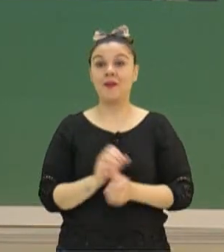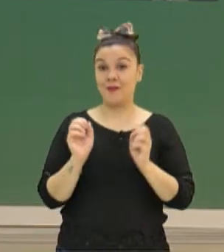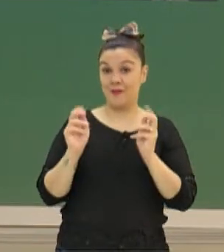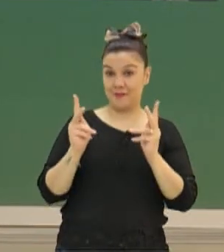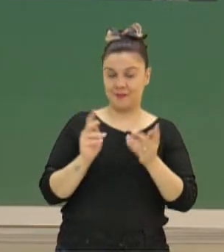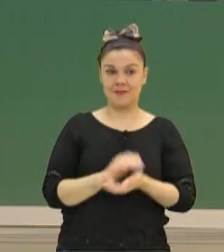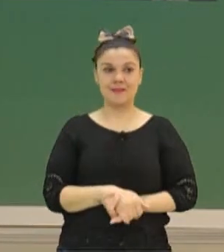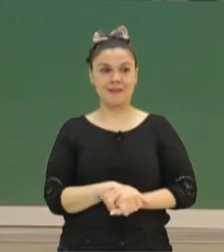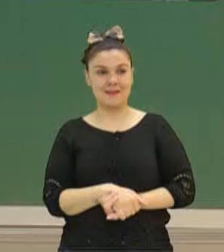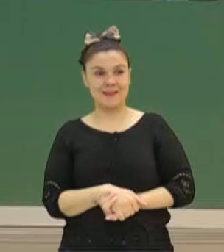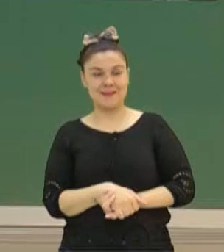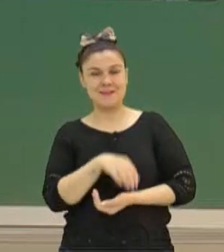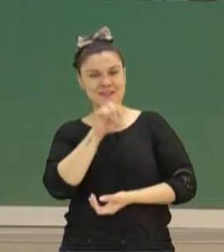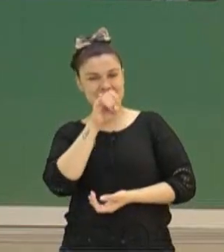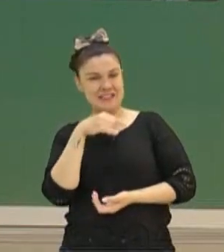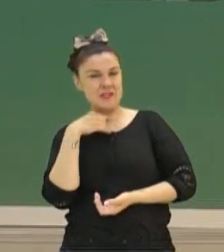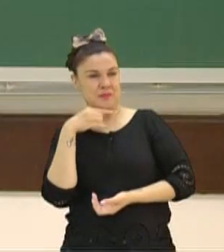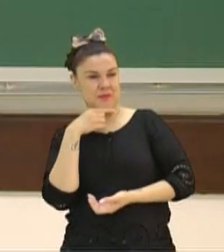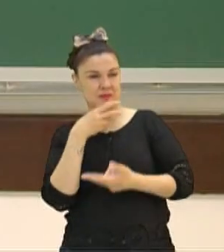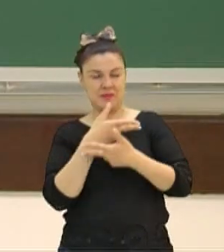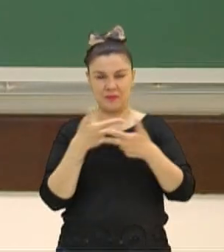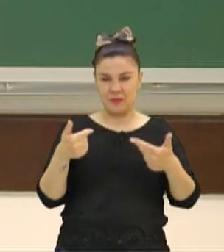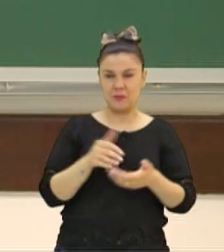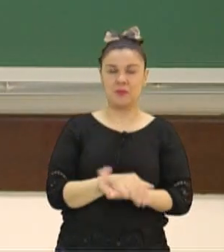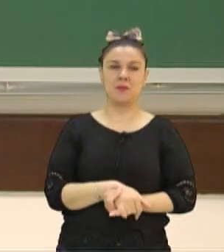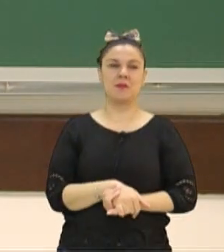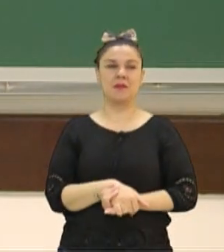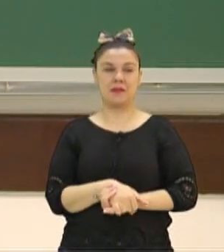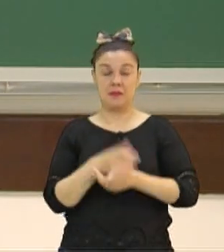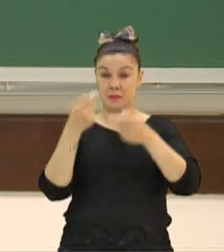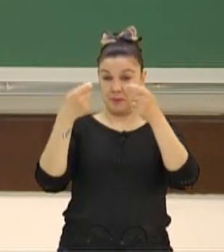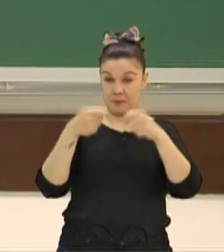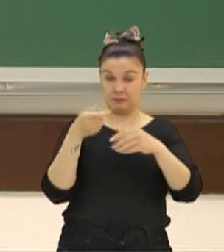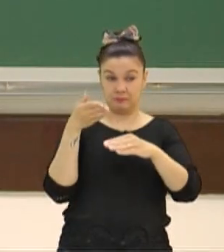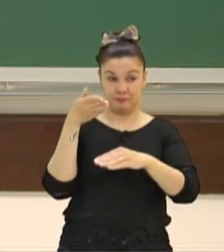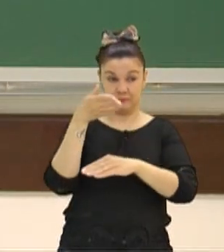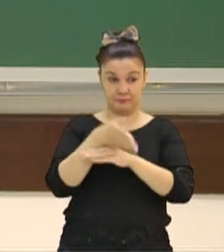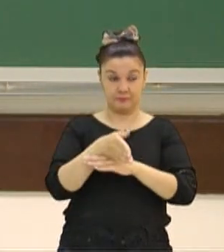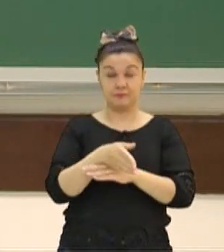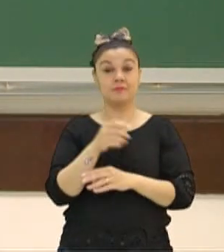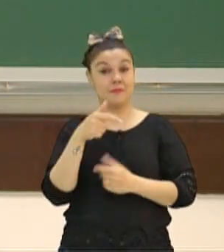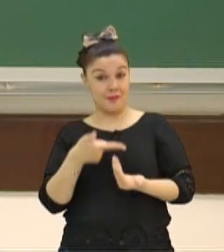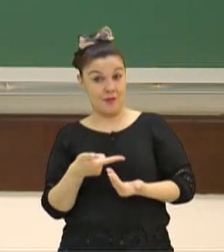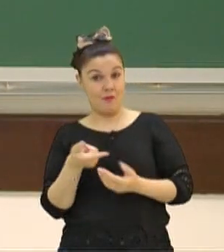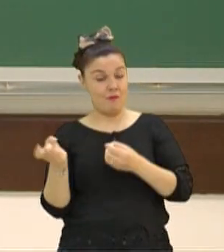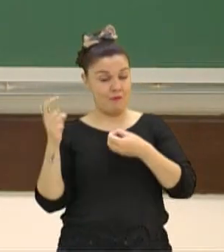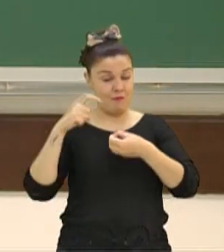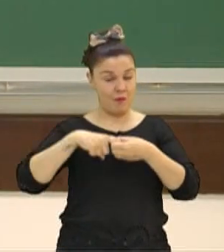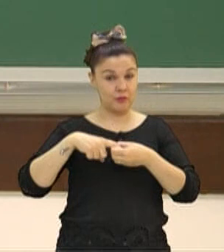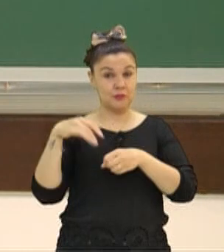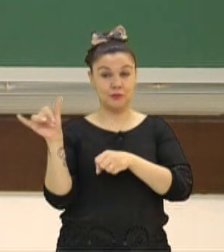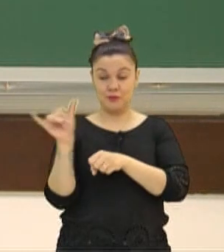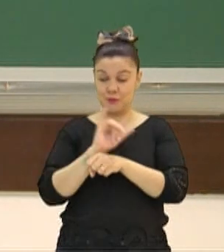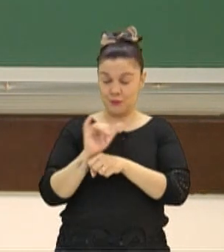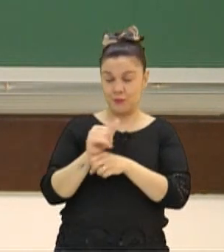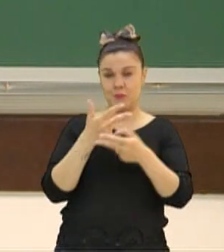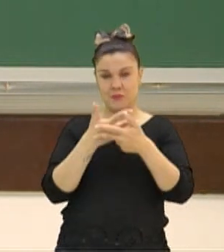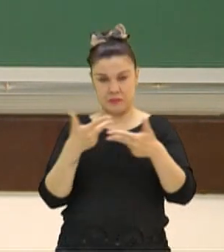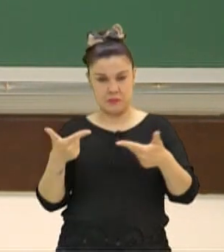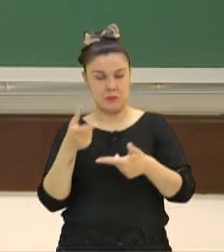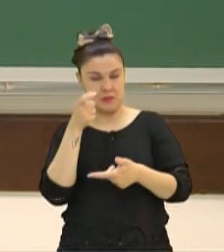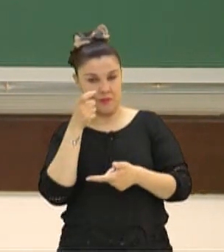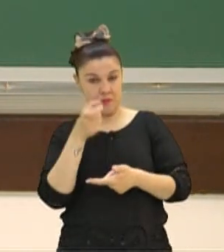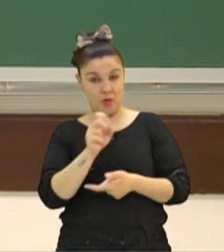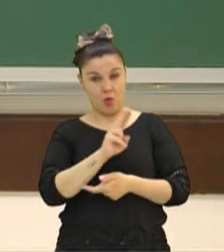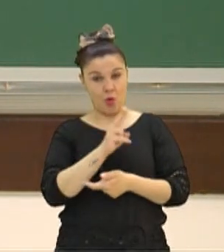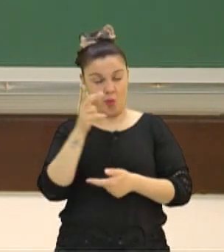Ok? Se por acaso você tiver com dúvida ainda e precisar retomar os conteúdos, volta e assiste as aulas novamente. Ou então